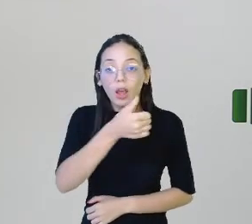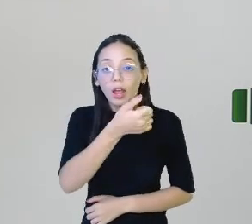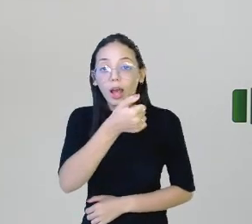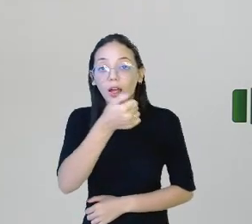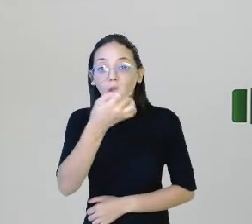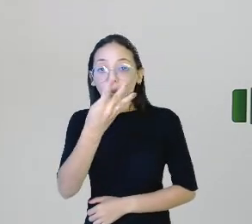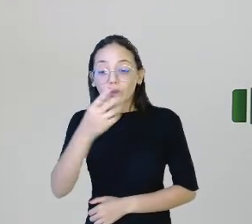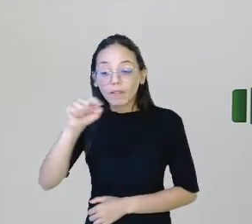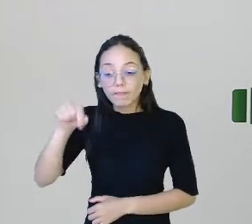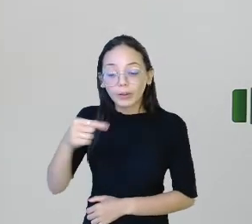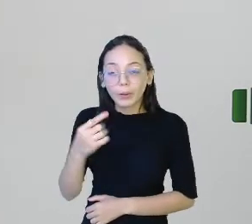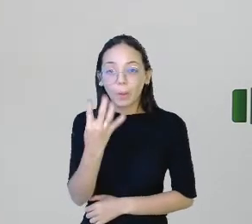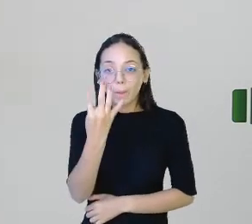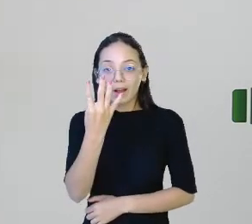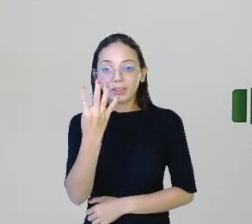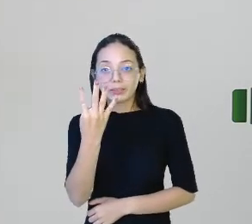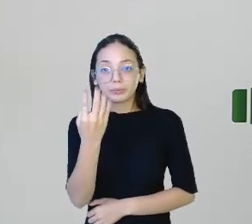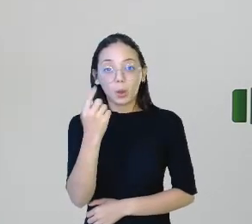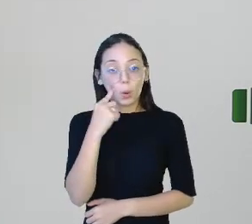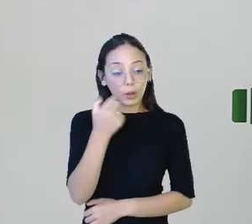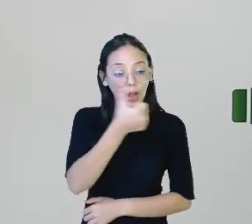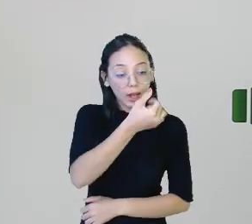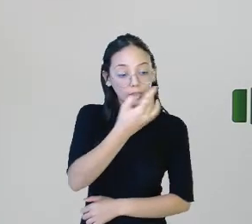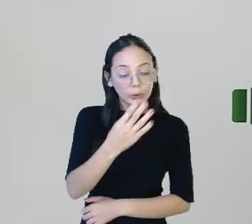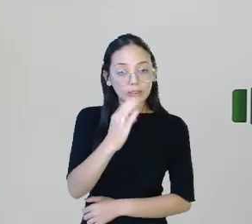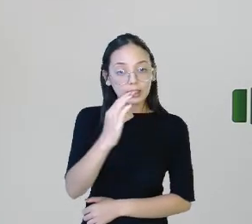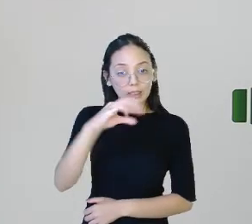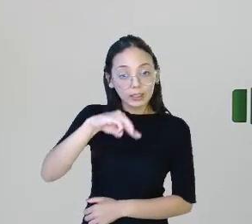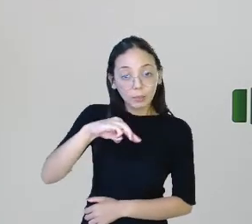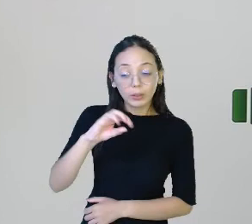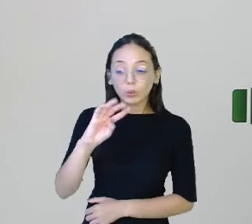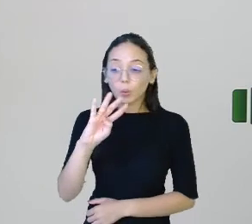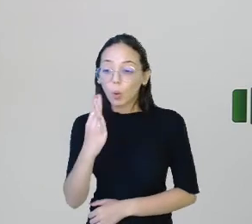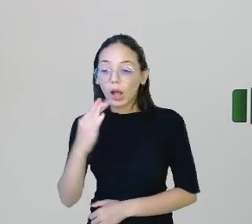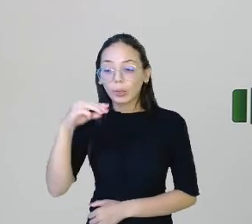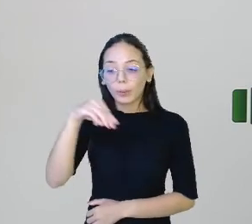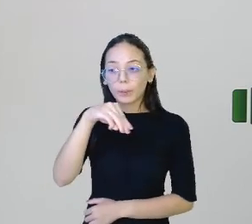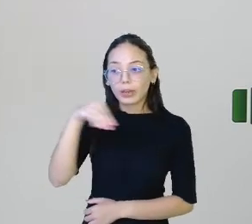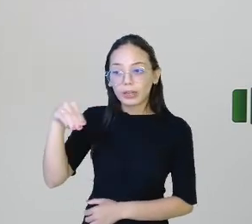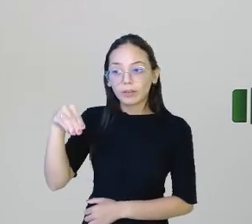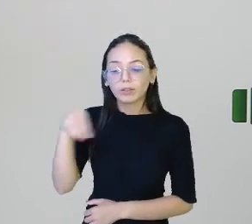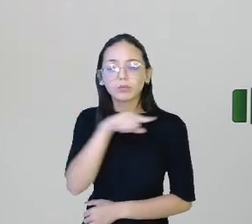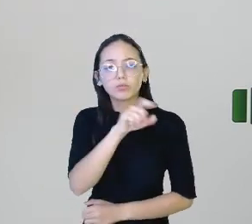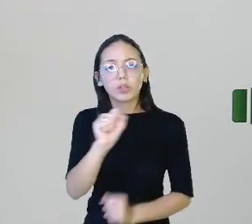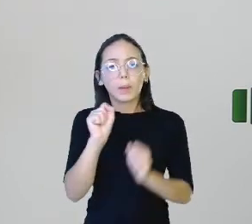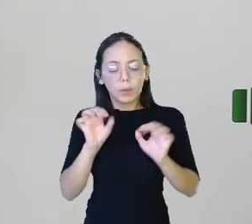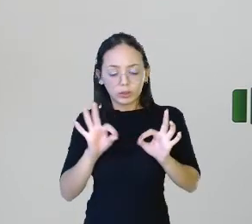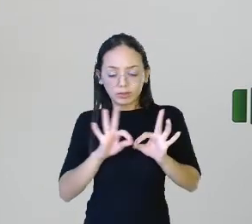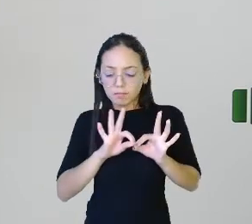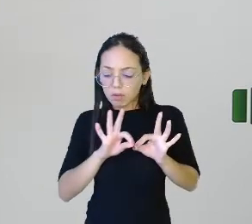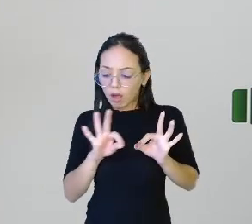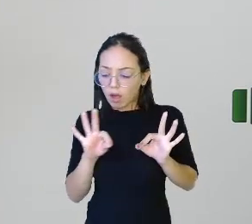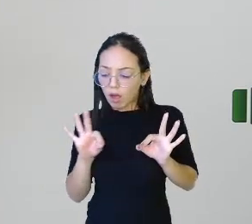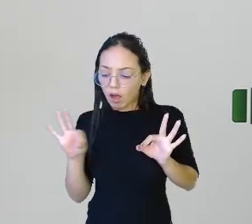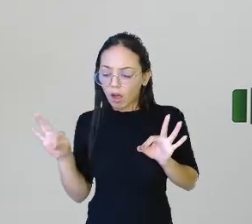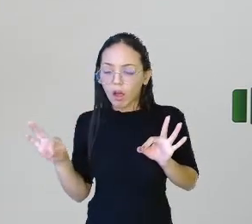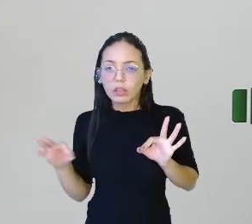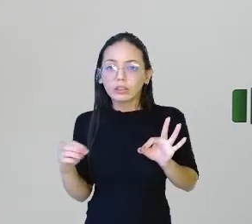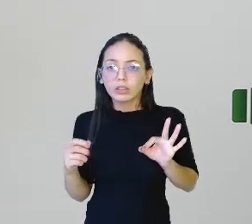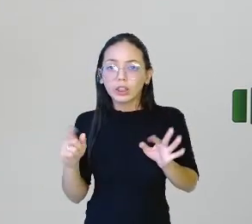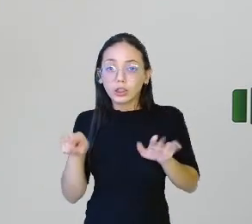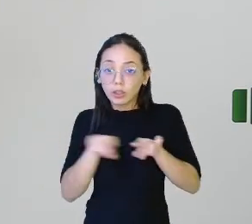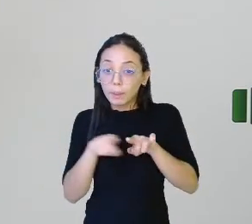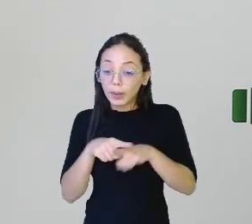4 milímetros. Ó. Você pode fazer o tracejado e colocar o número que você encontrou. Não esquece